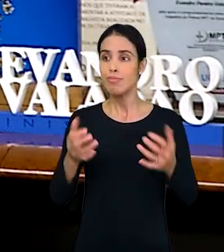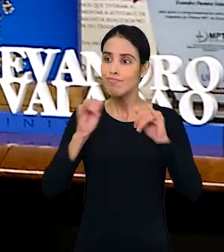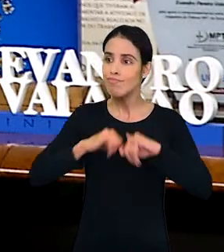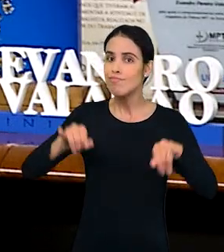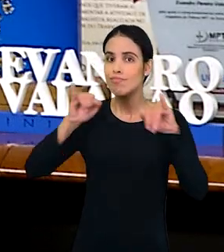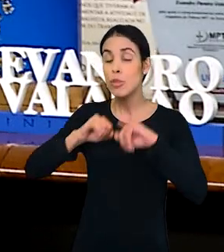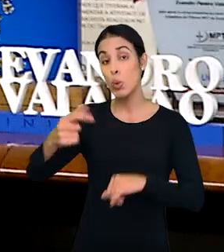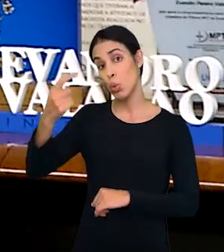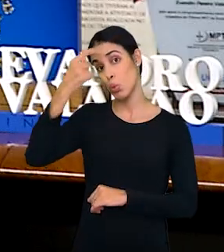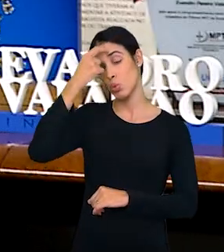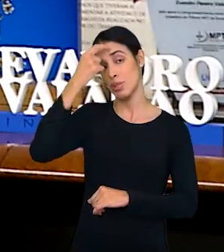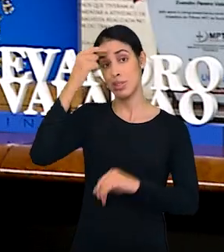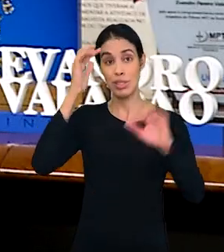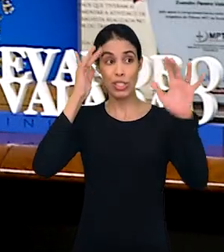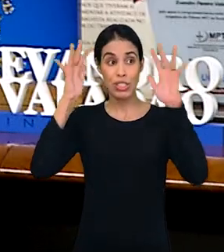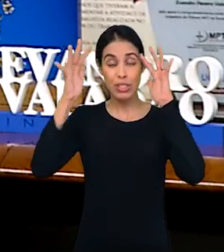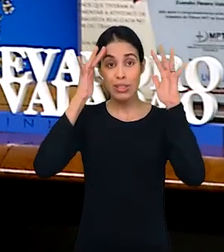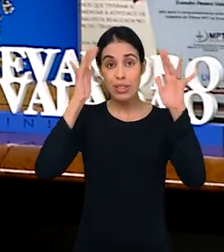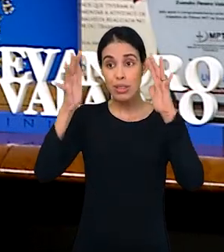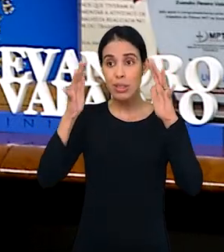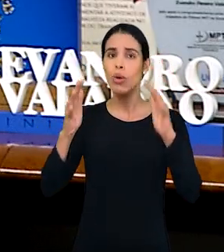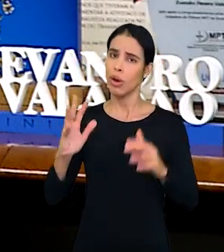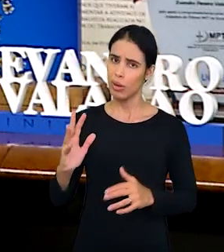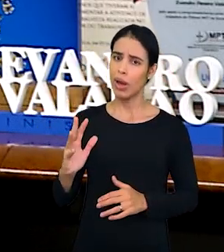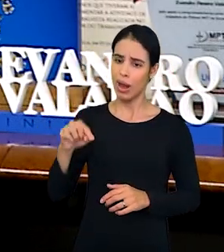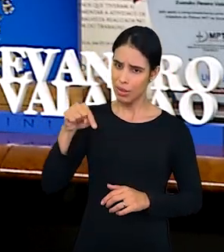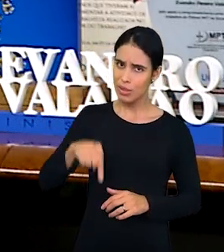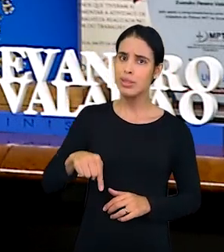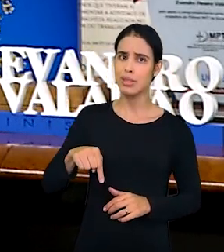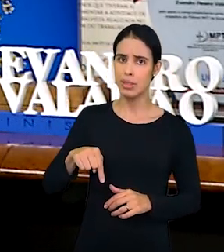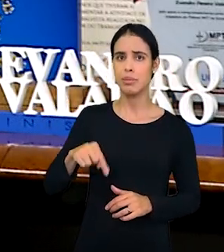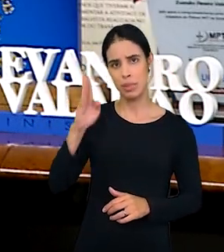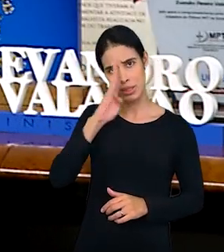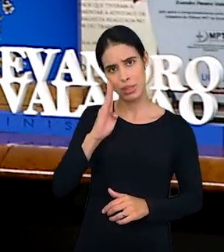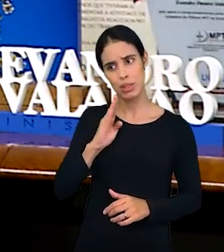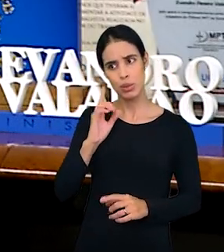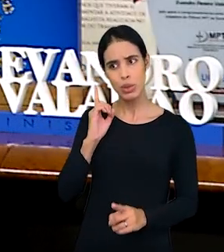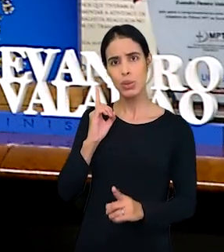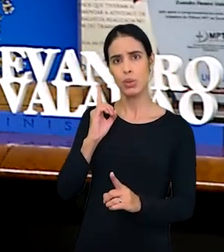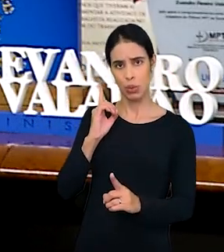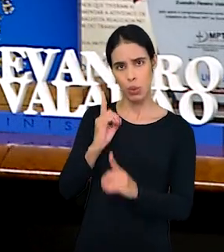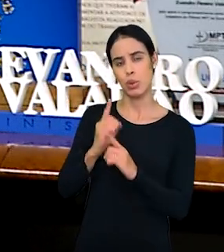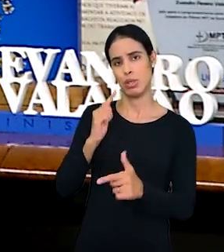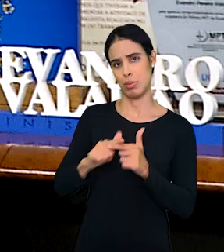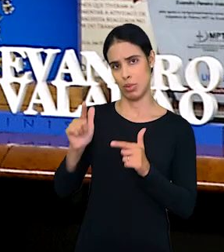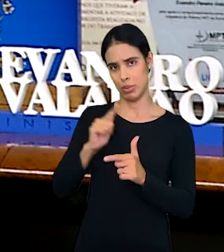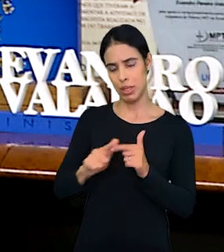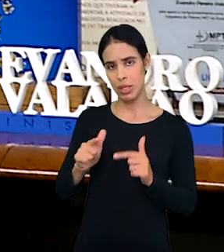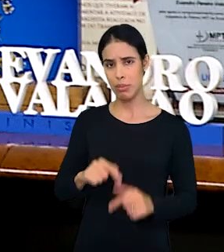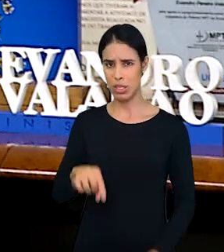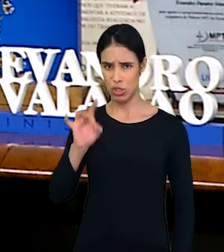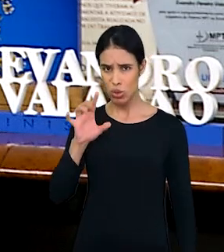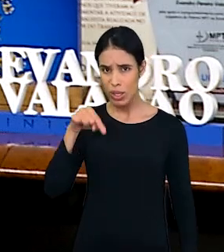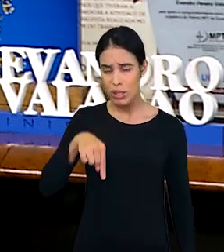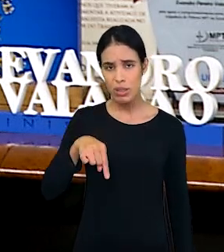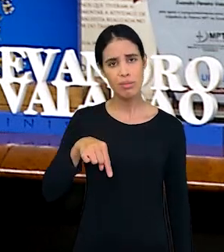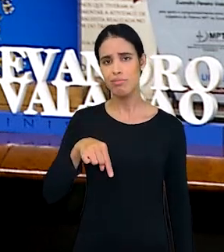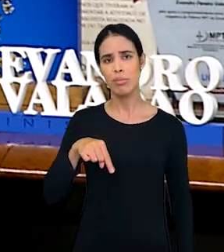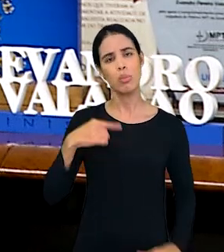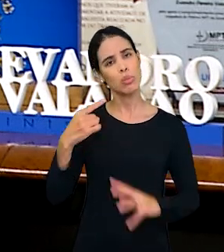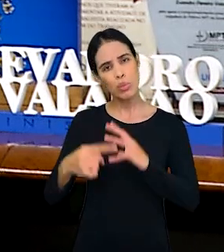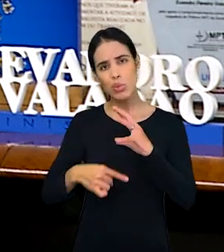enfrentamos uma grande mazela, né? Um grande problema, não só no Brasil, como no